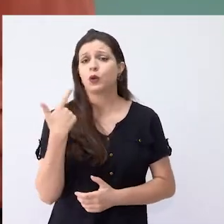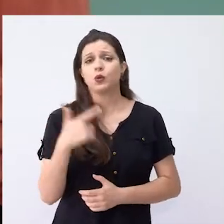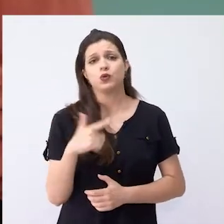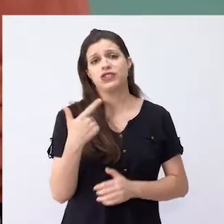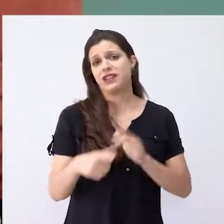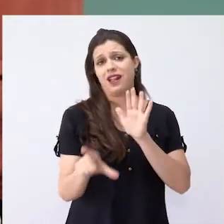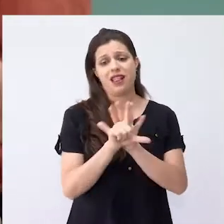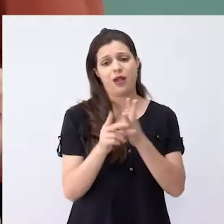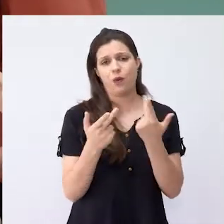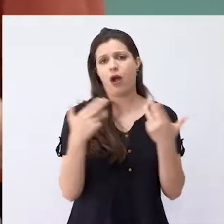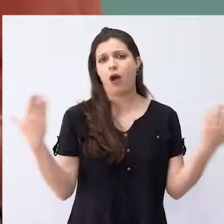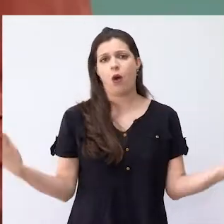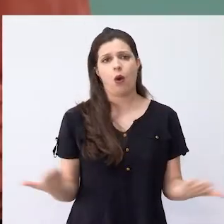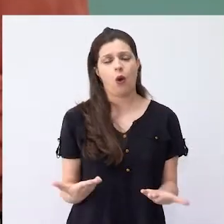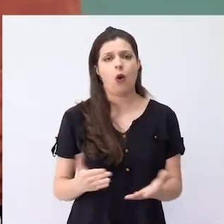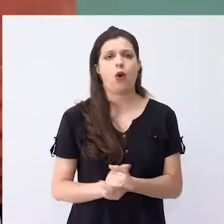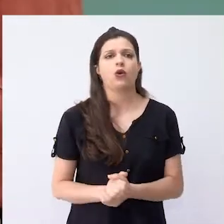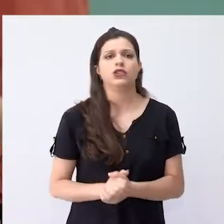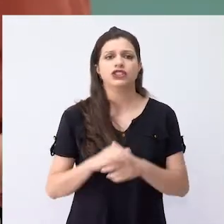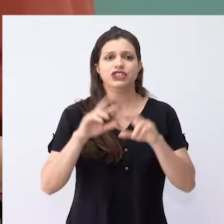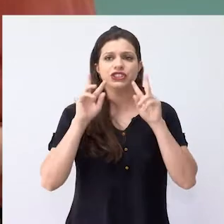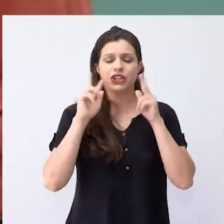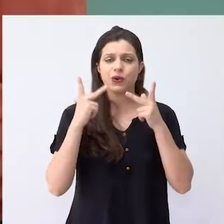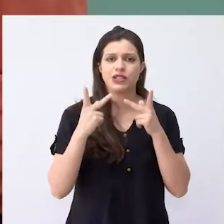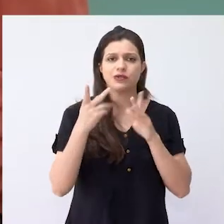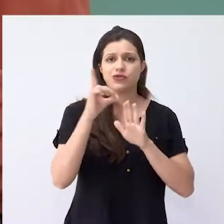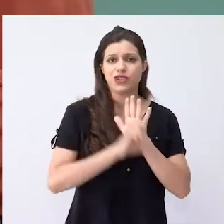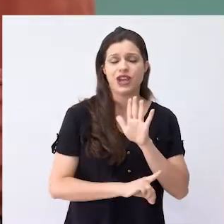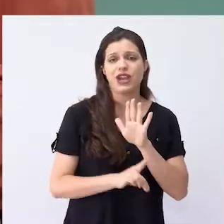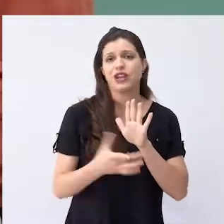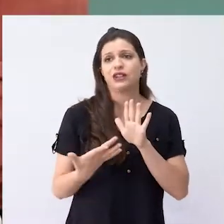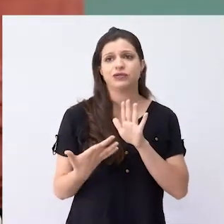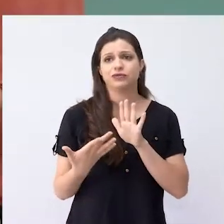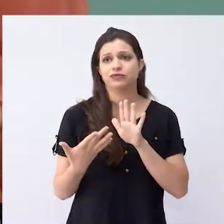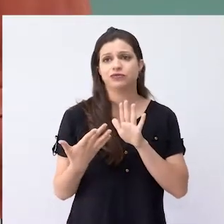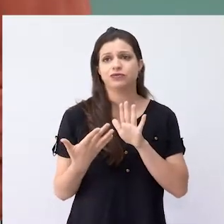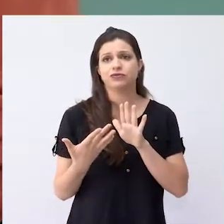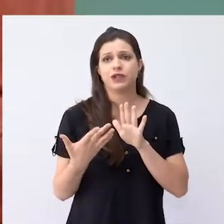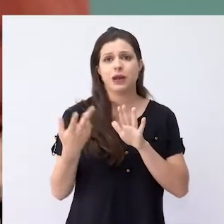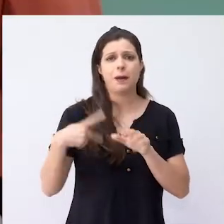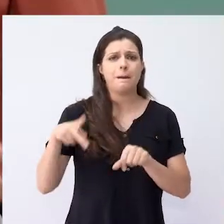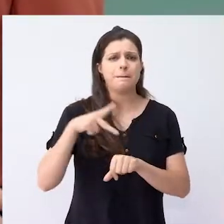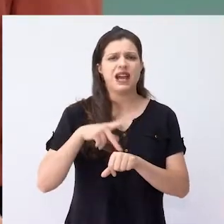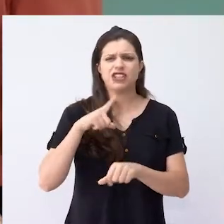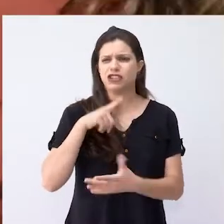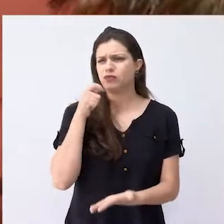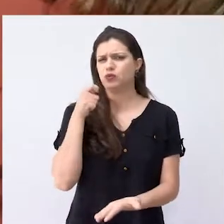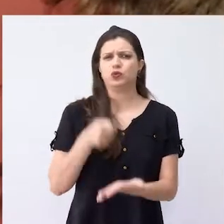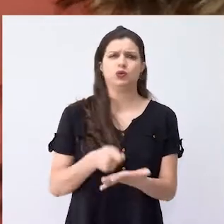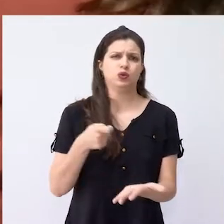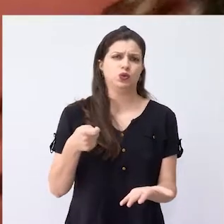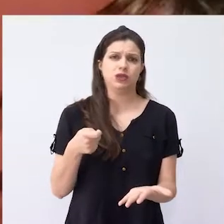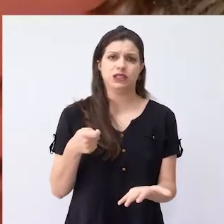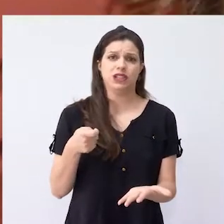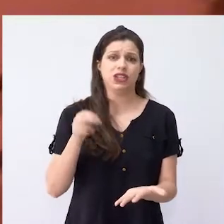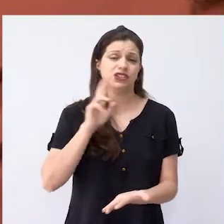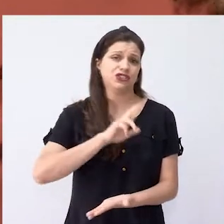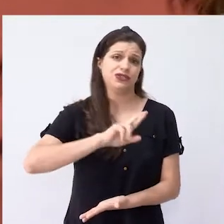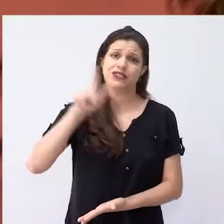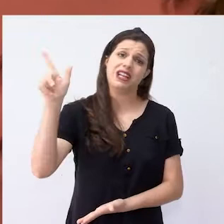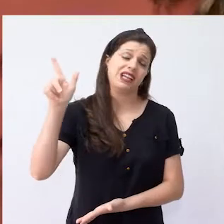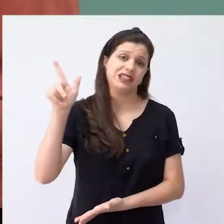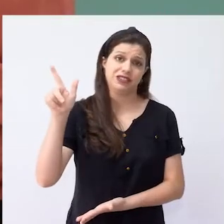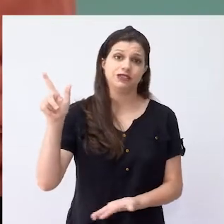né? Não existiam as leis que existem hoje, o reconhecimento de direitos, o país vivia uma situação de ditadura militar. Era uma